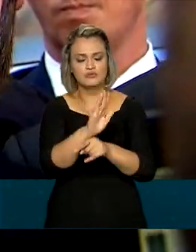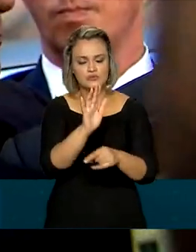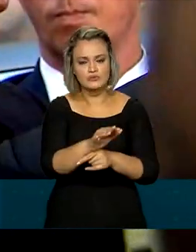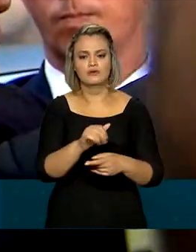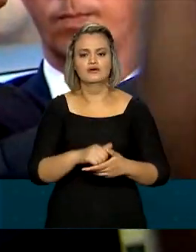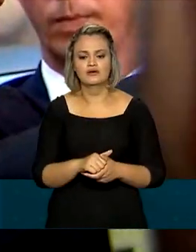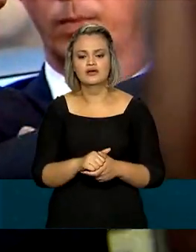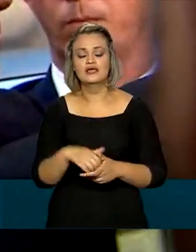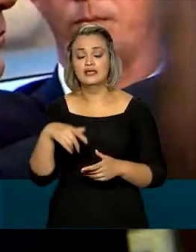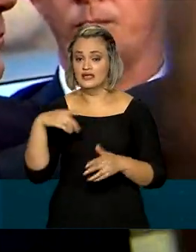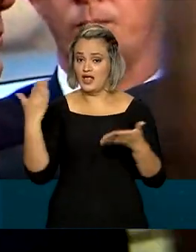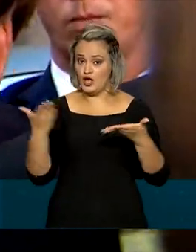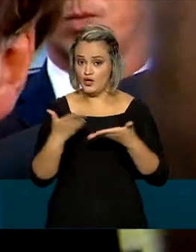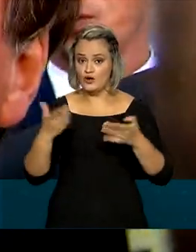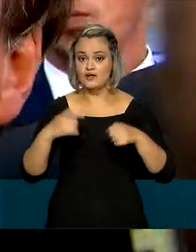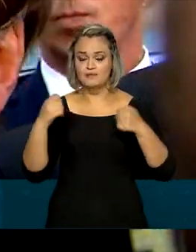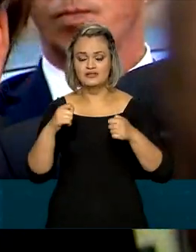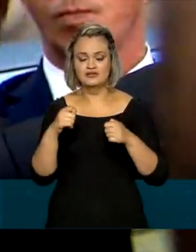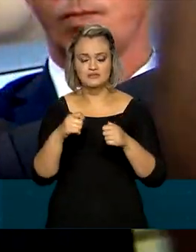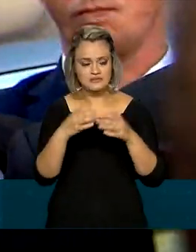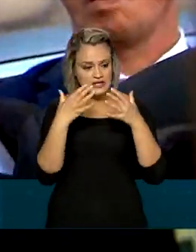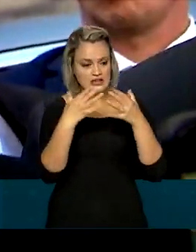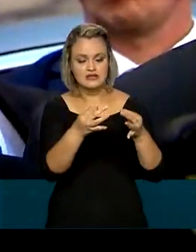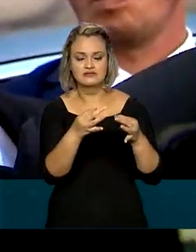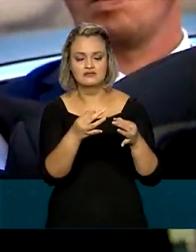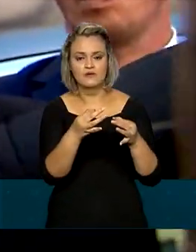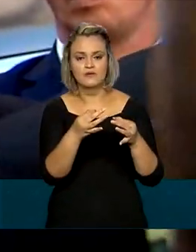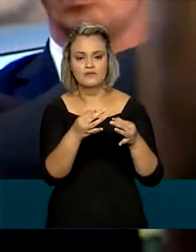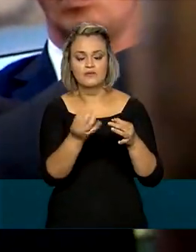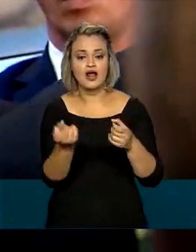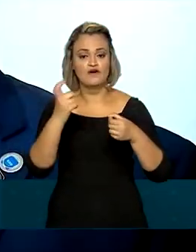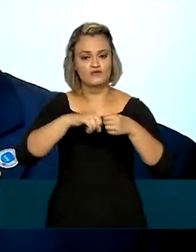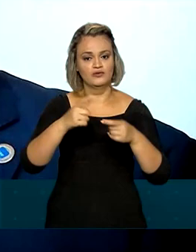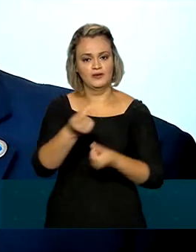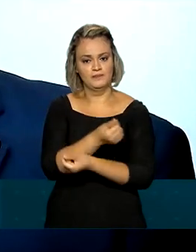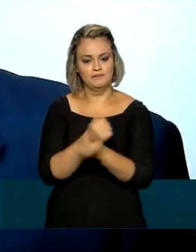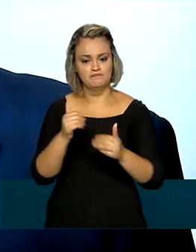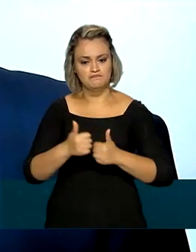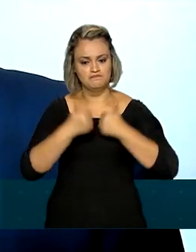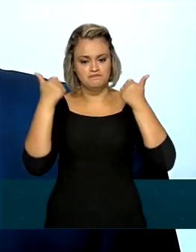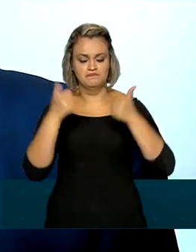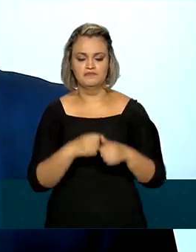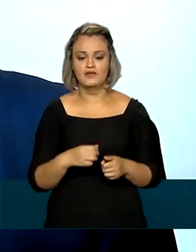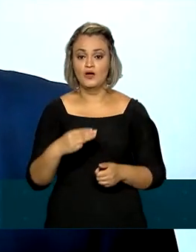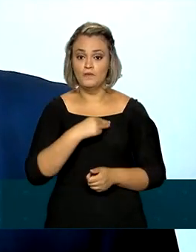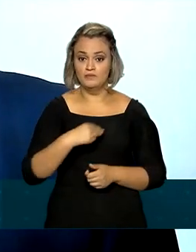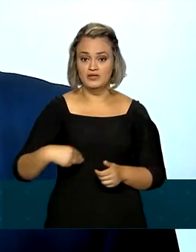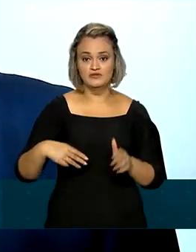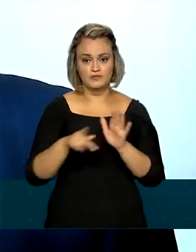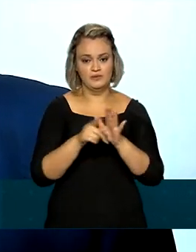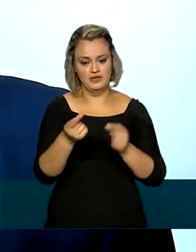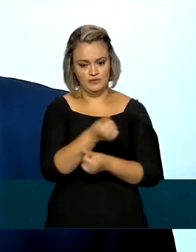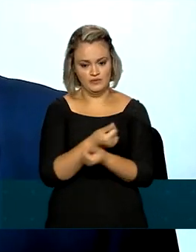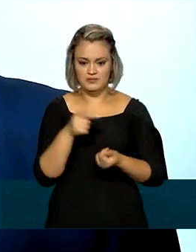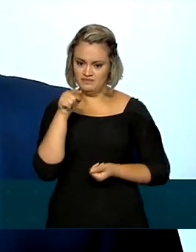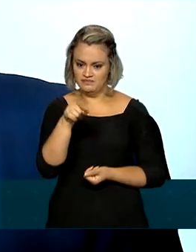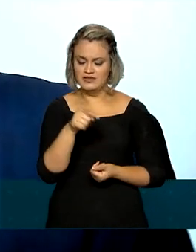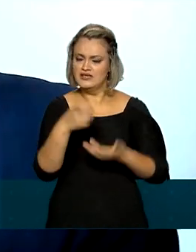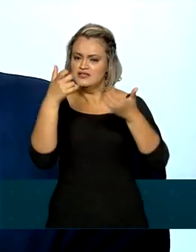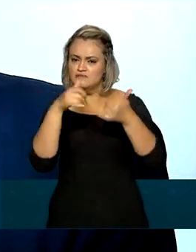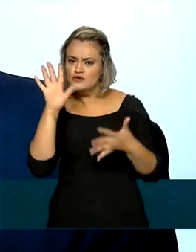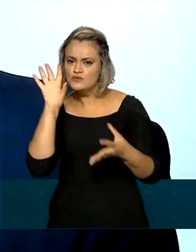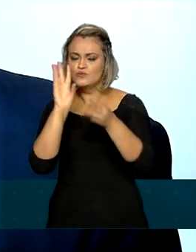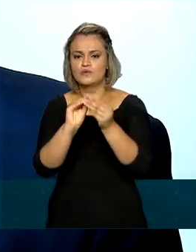sim investir na retomada da economia. O ministro da Economia, Paulo Guedes, sintetizou